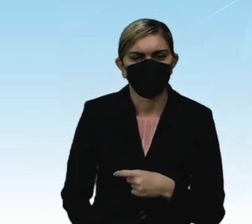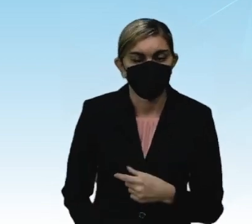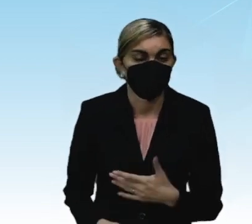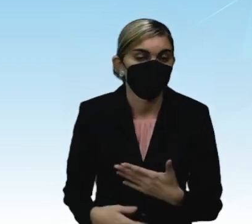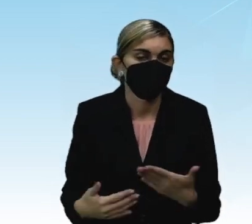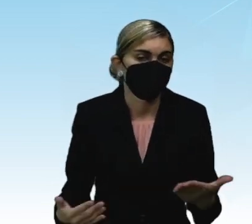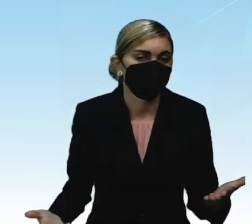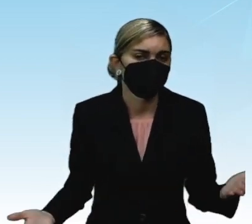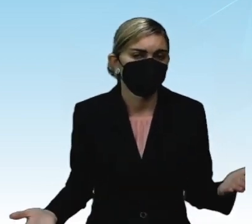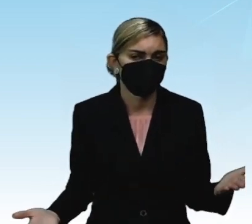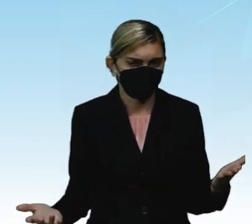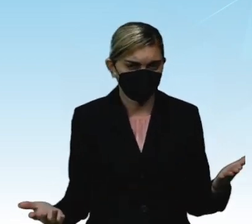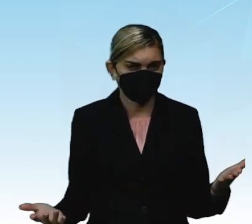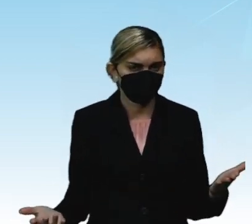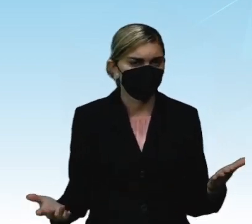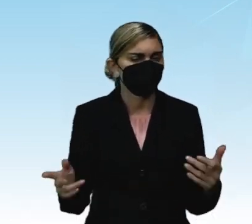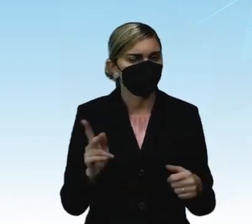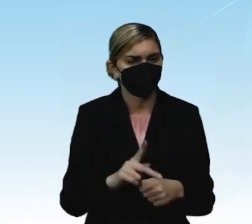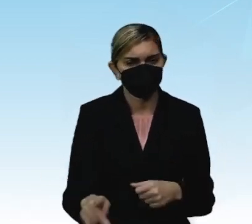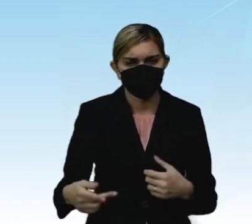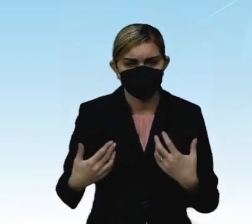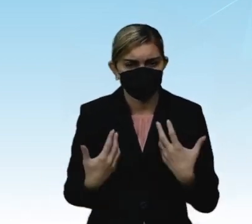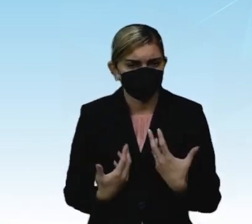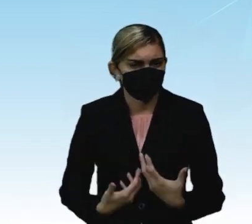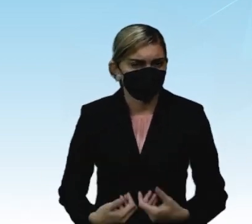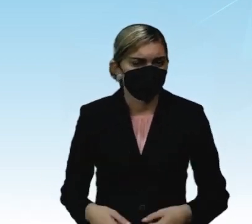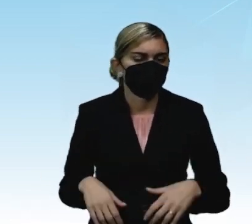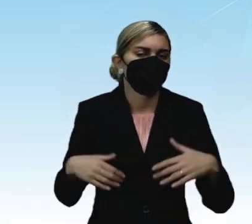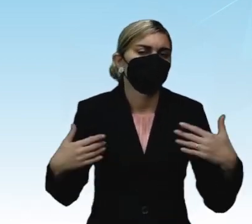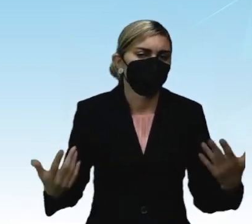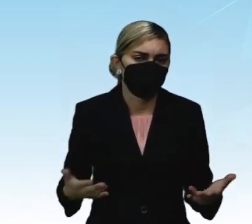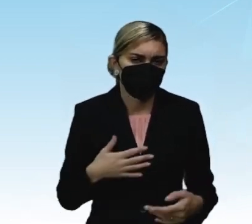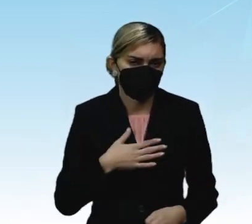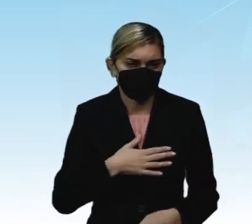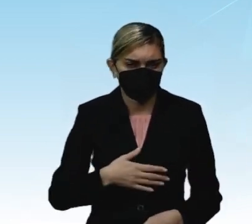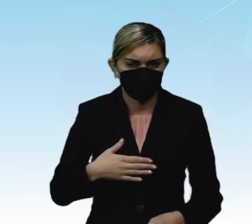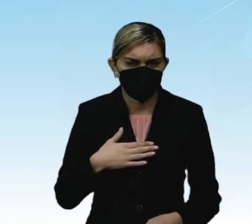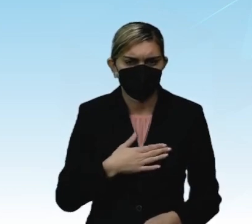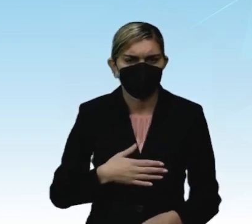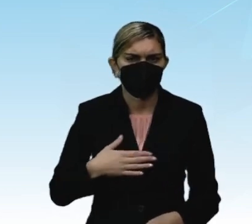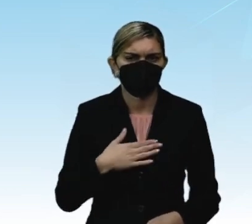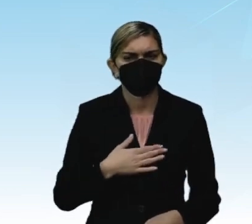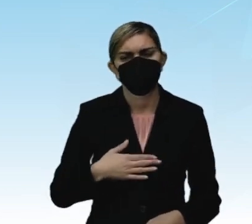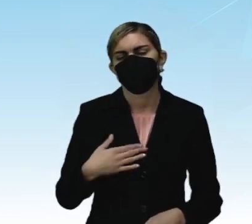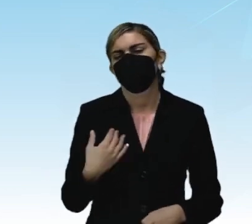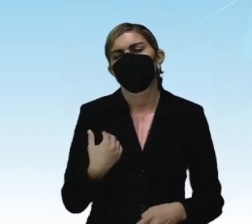E aí? A professora cansou. E aí, gostaram da nossa aula?